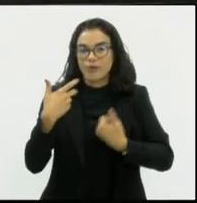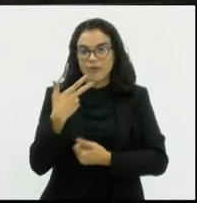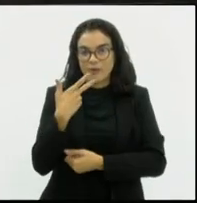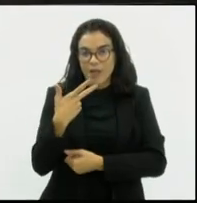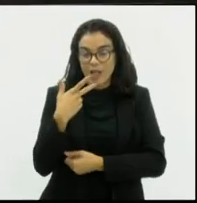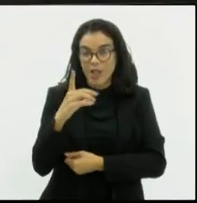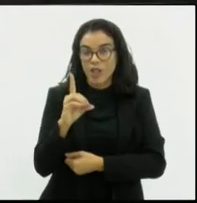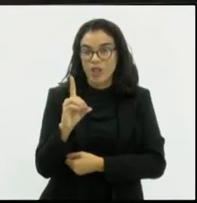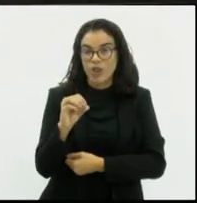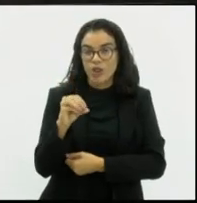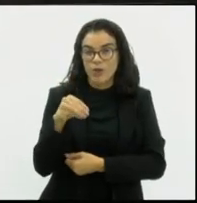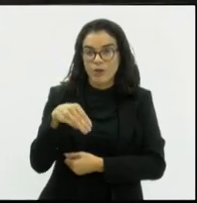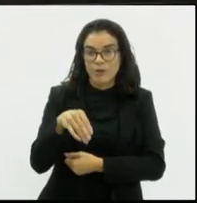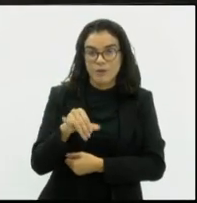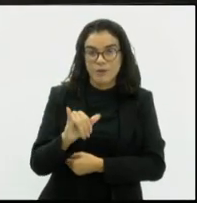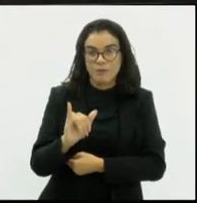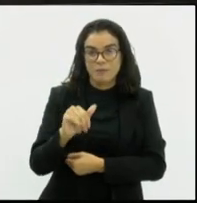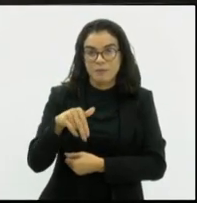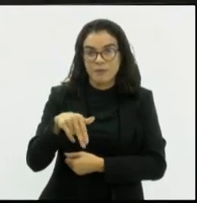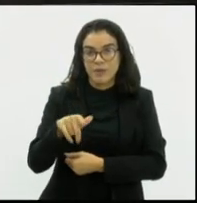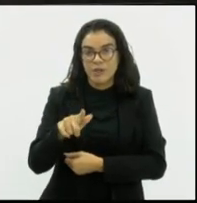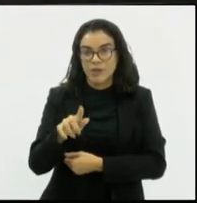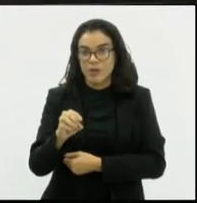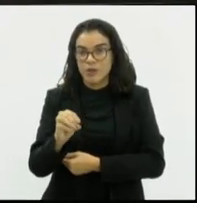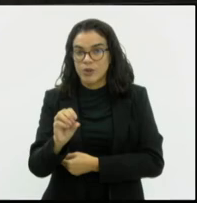Domingos Brazão, que...